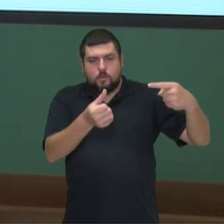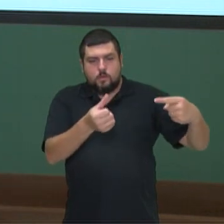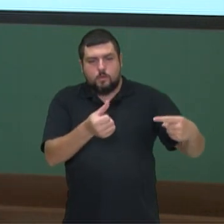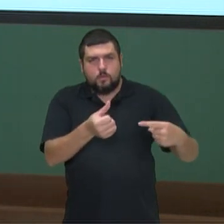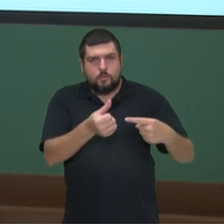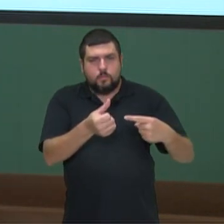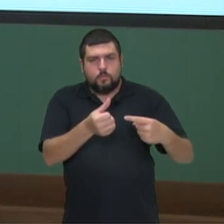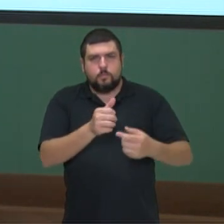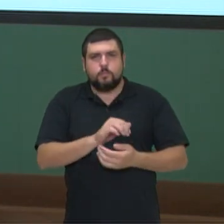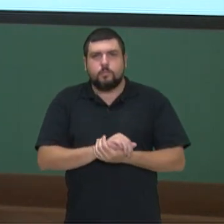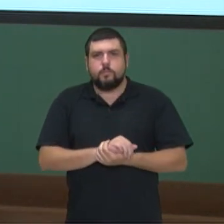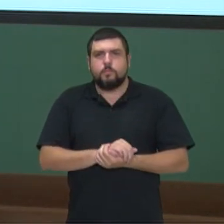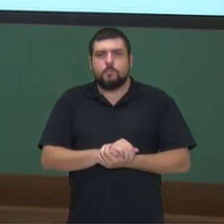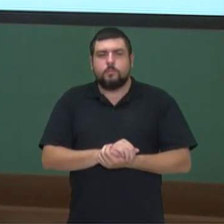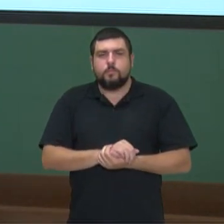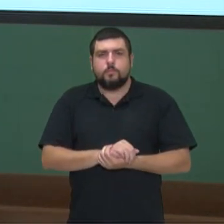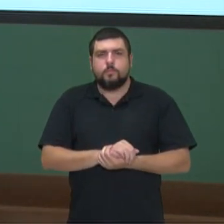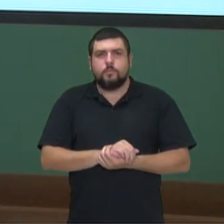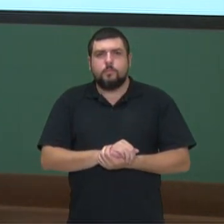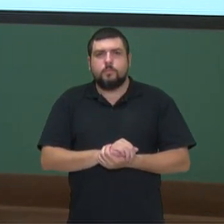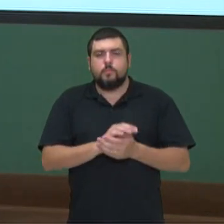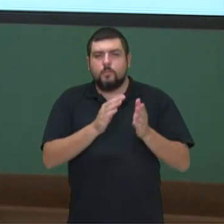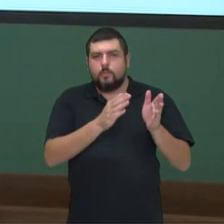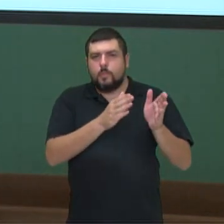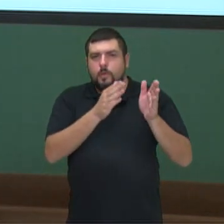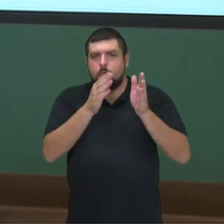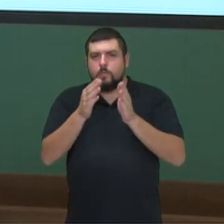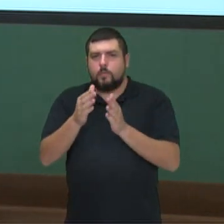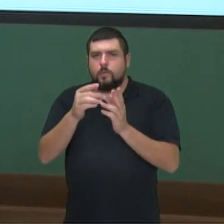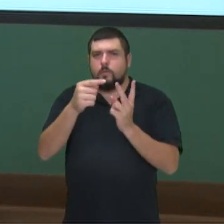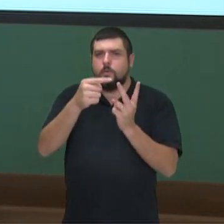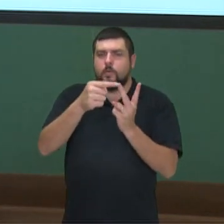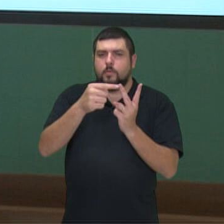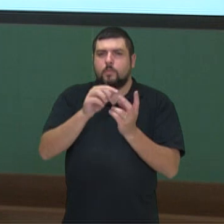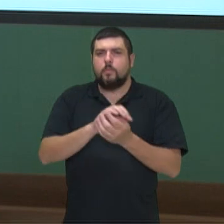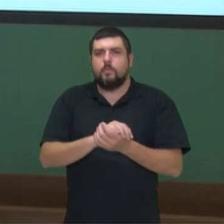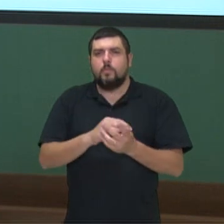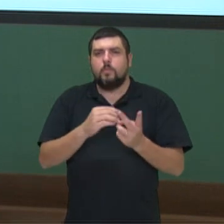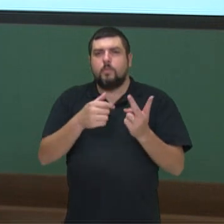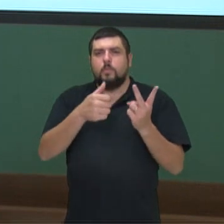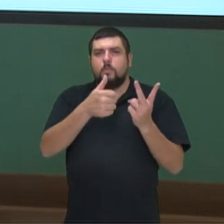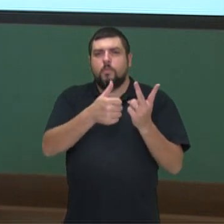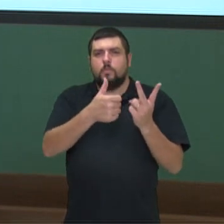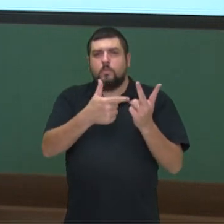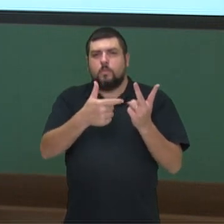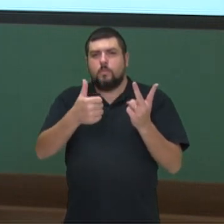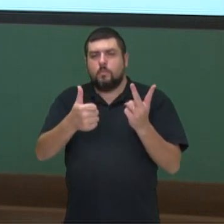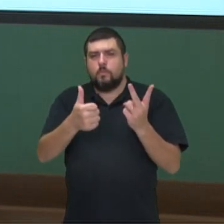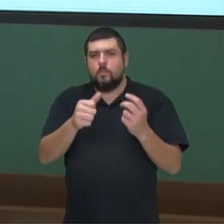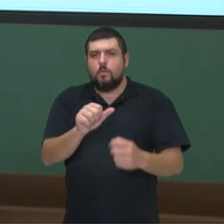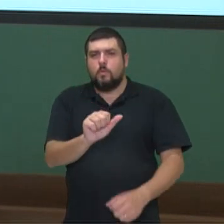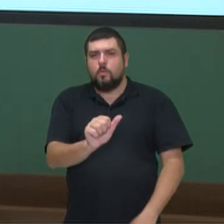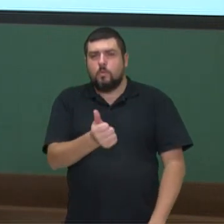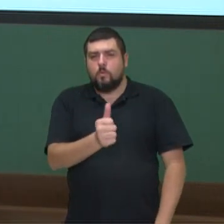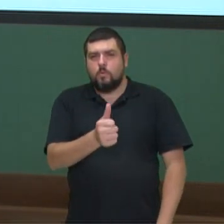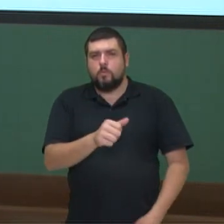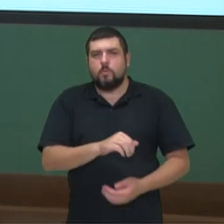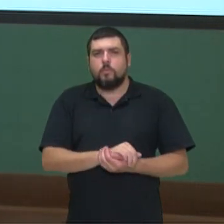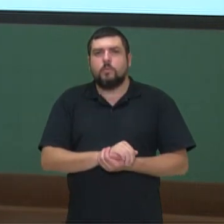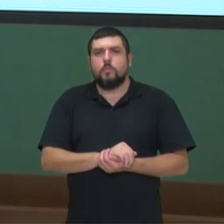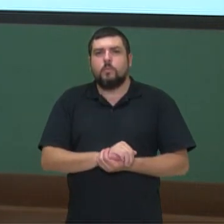ok? Agora eu vou resolver a próxima raiz. Raiz quadrada de 121, 11. E raiz quadrada